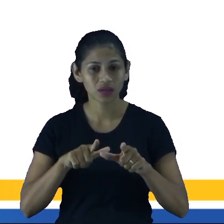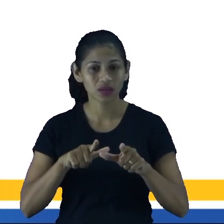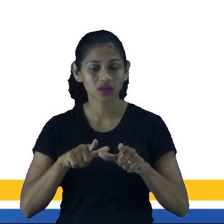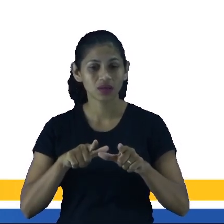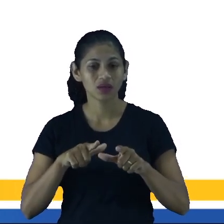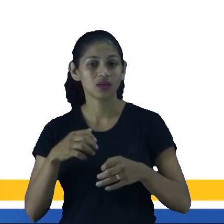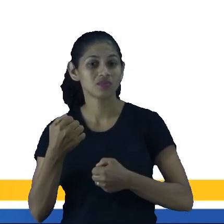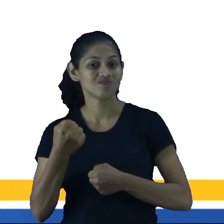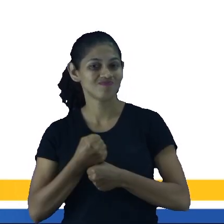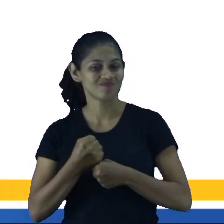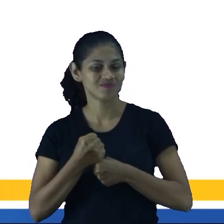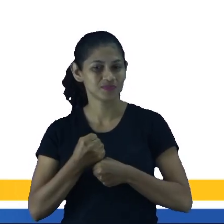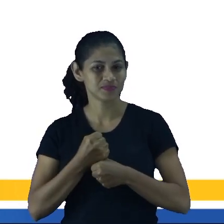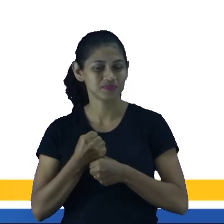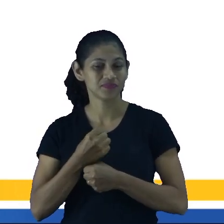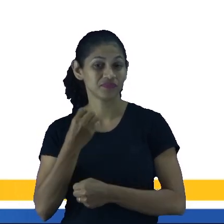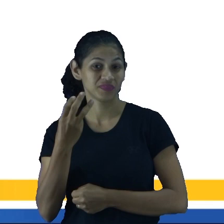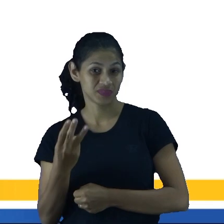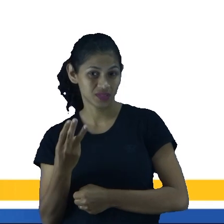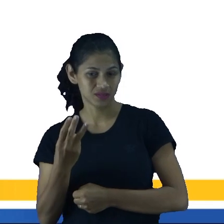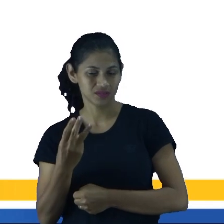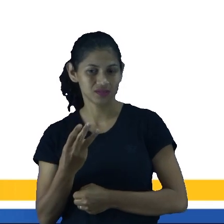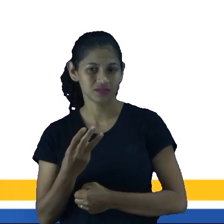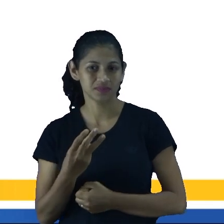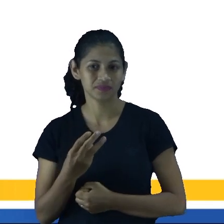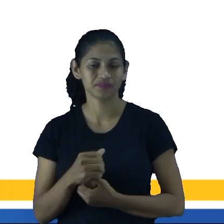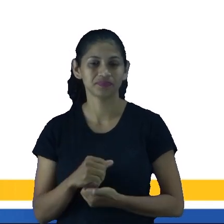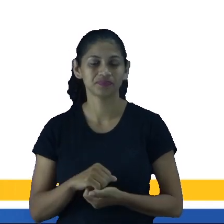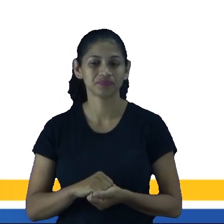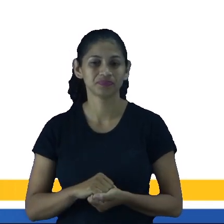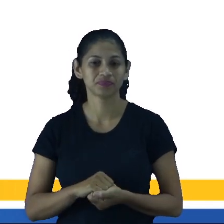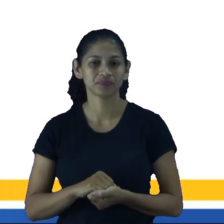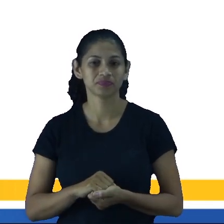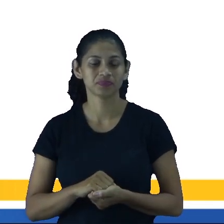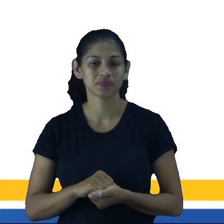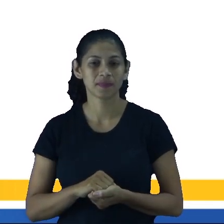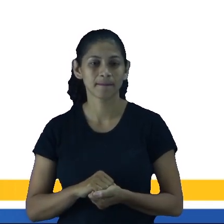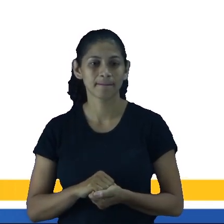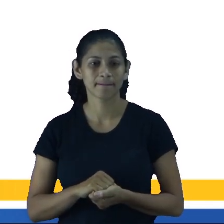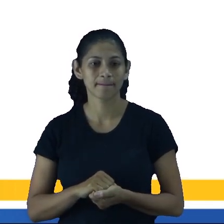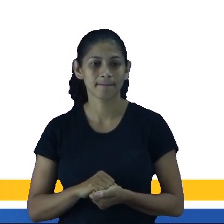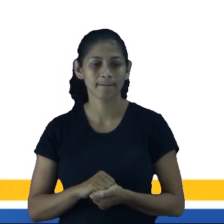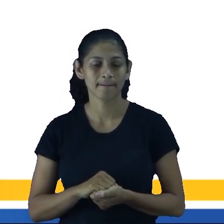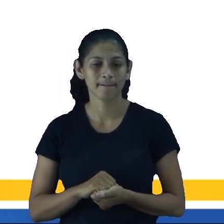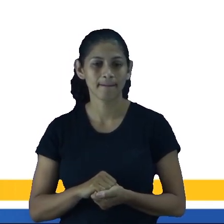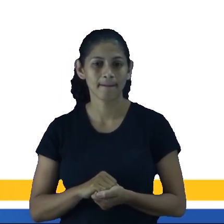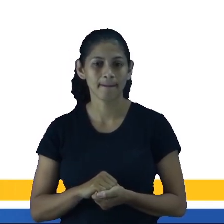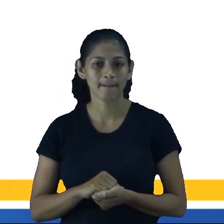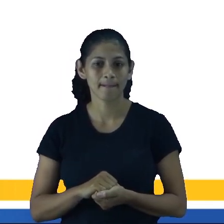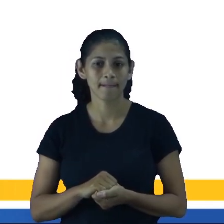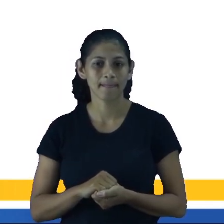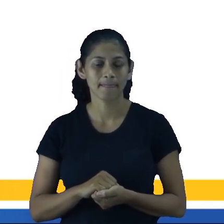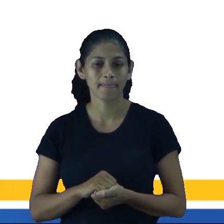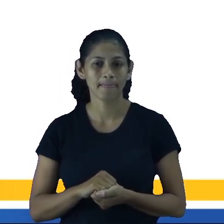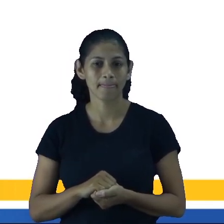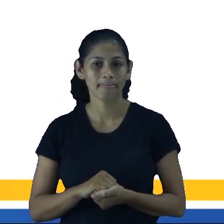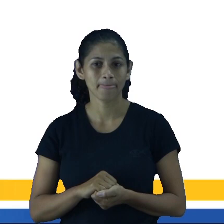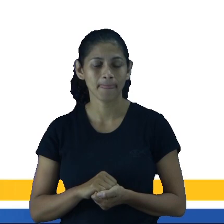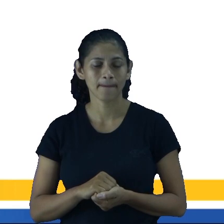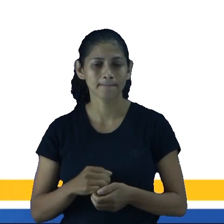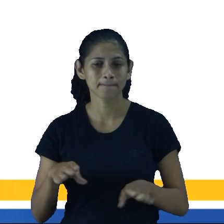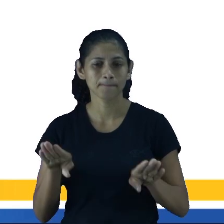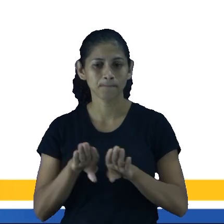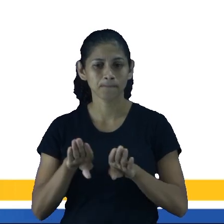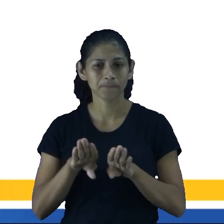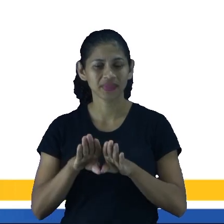por aí não indica quantidade, galerinha, né? Então, o uso aí dele aí na língua espanhola e também na língua